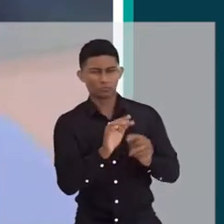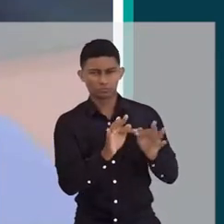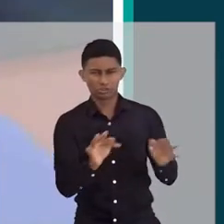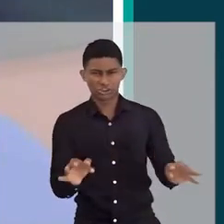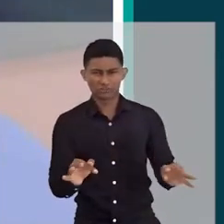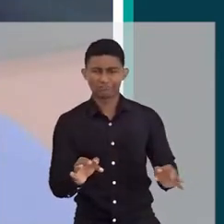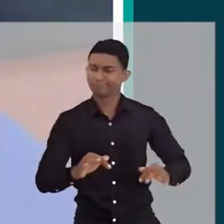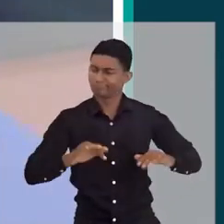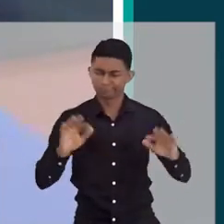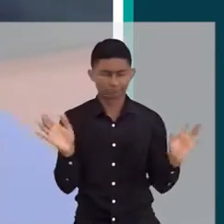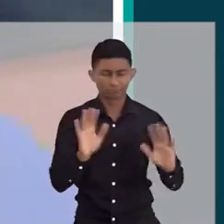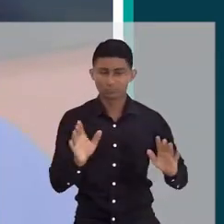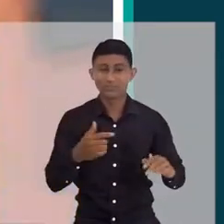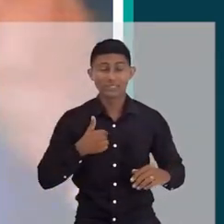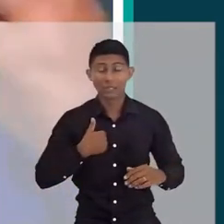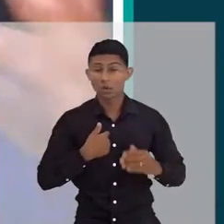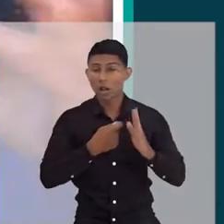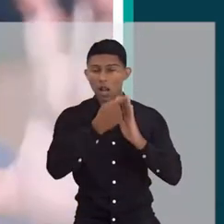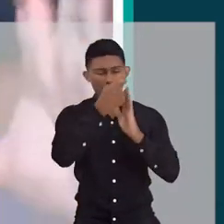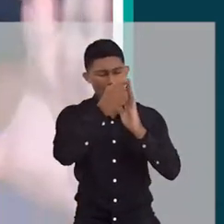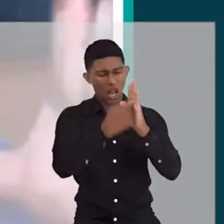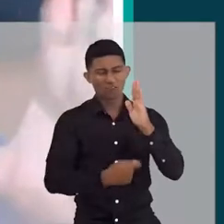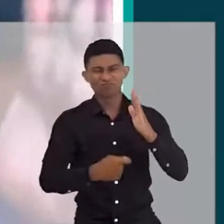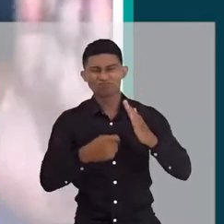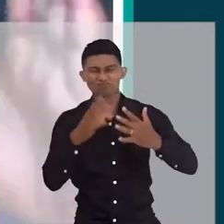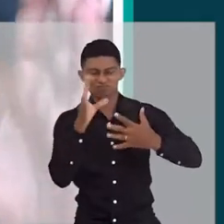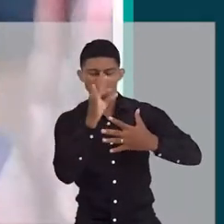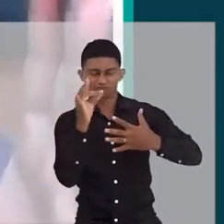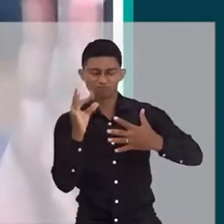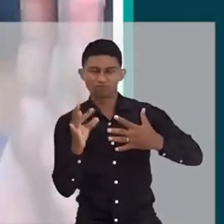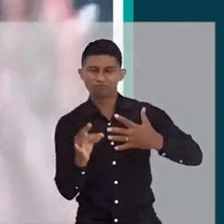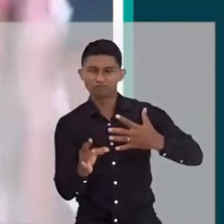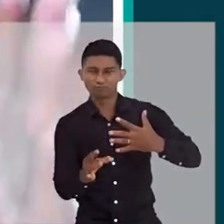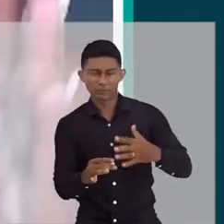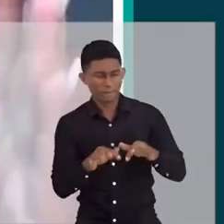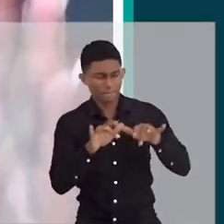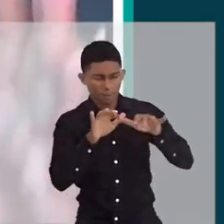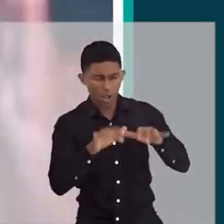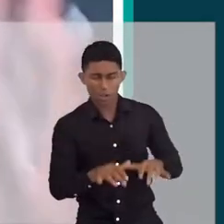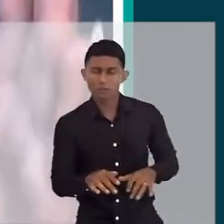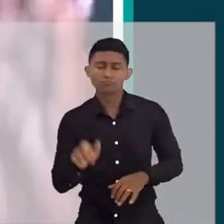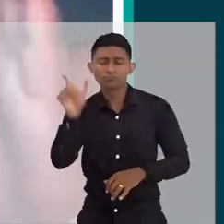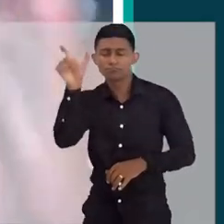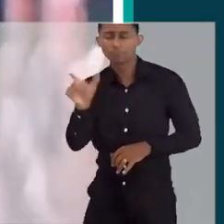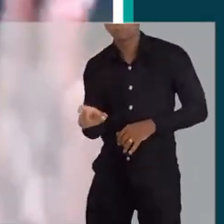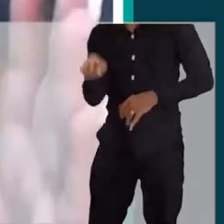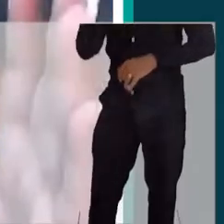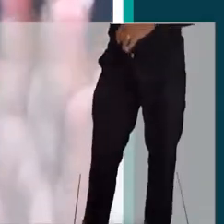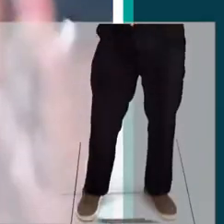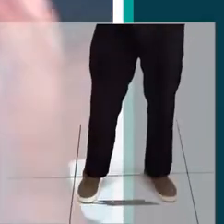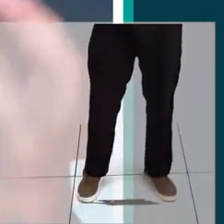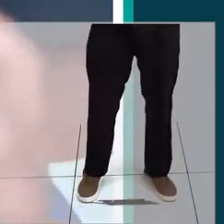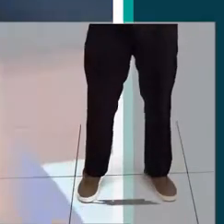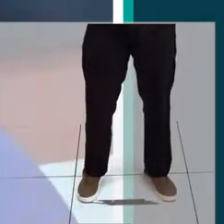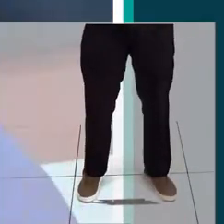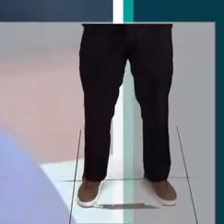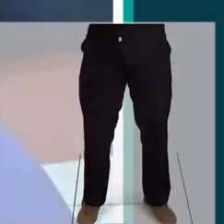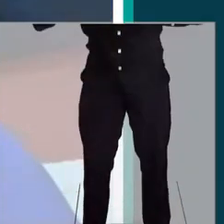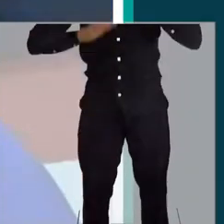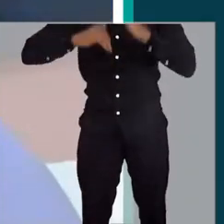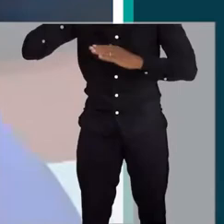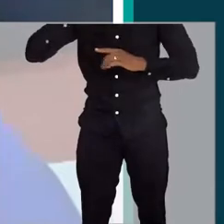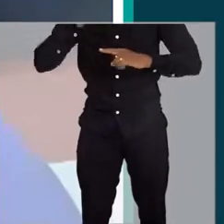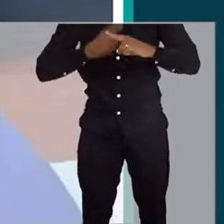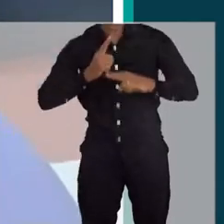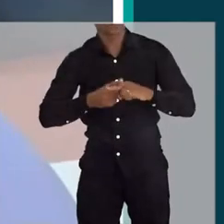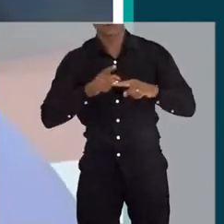não. Eu justifico por que que aquele criador está fazendo o que ele está fazendo, qual é. E aí, quando eu